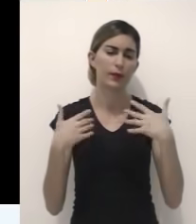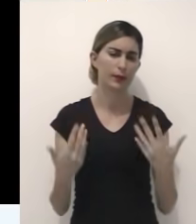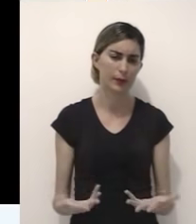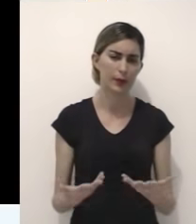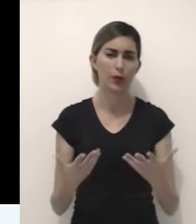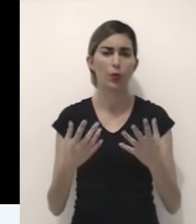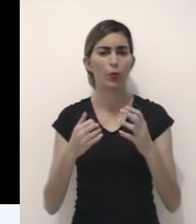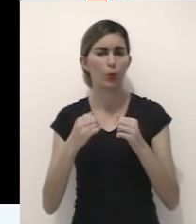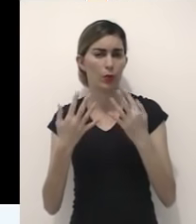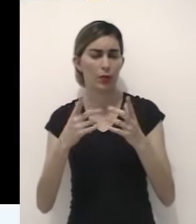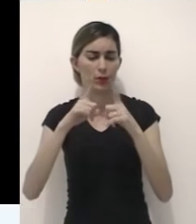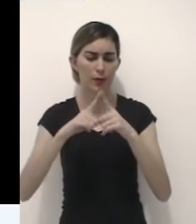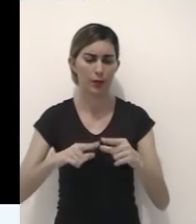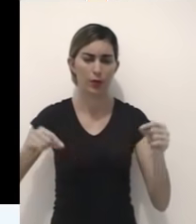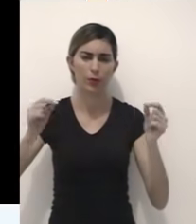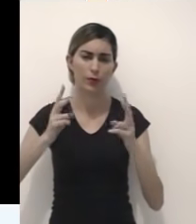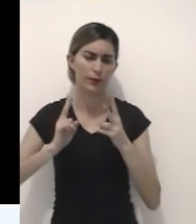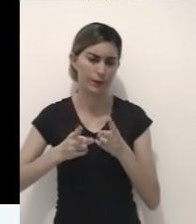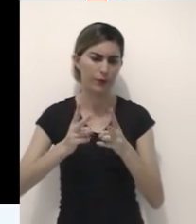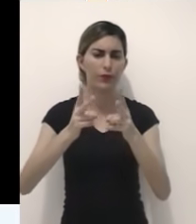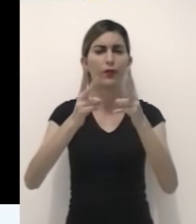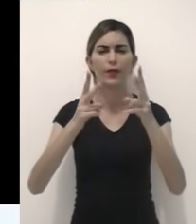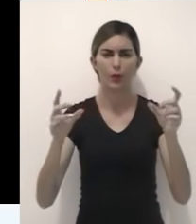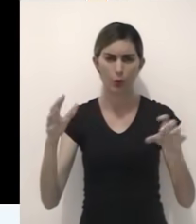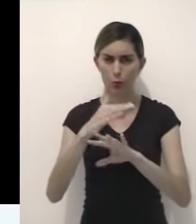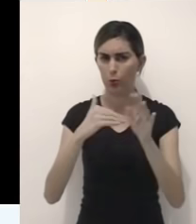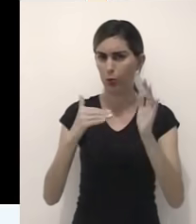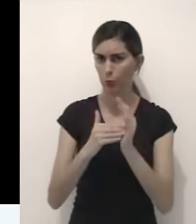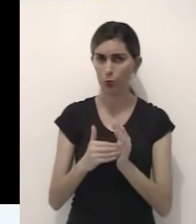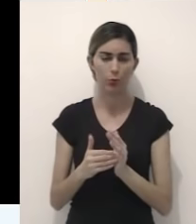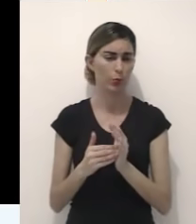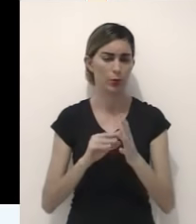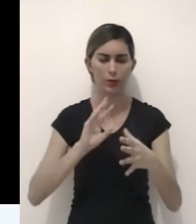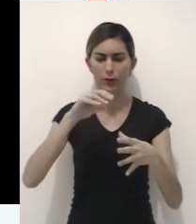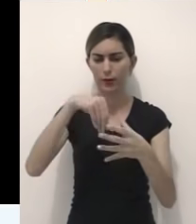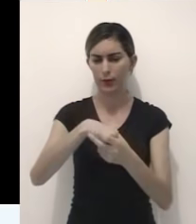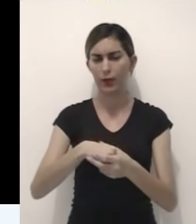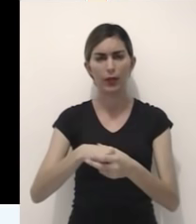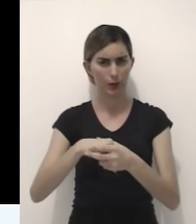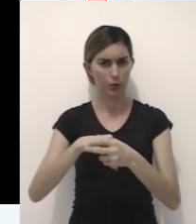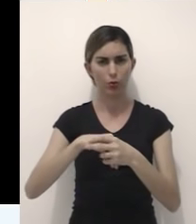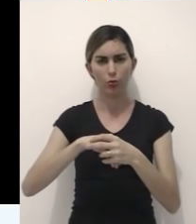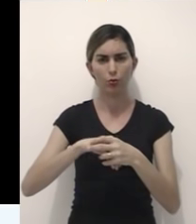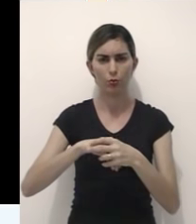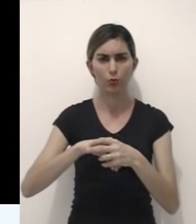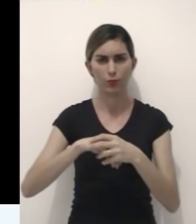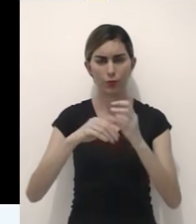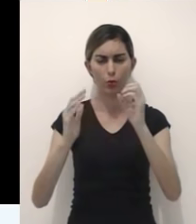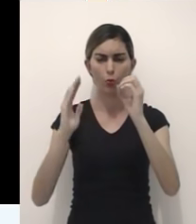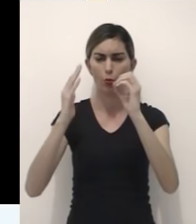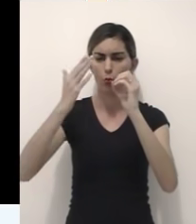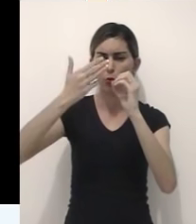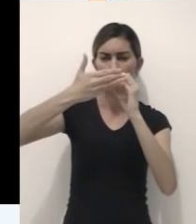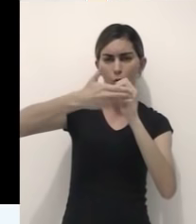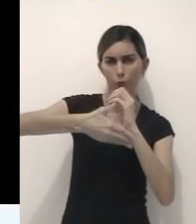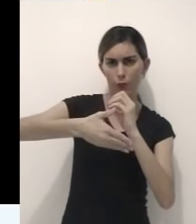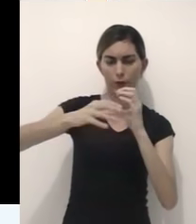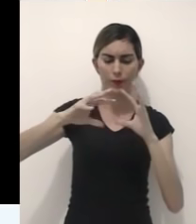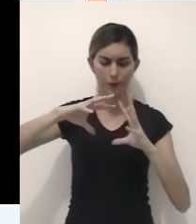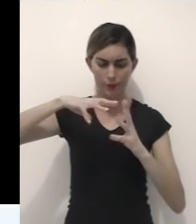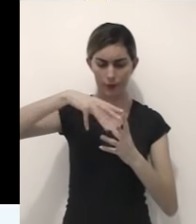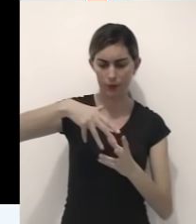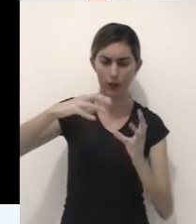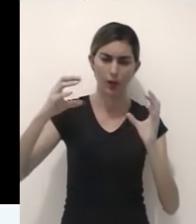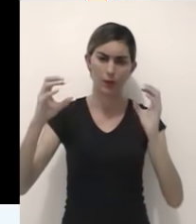Bom, gente, então, enquanto a Lua permanece completamente dentro da sombra umbral